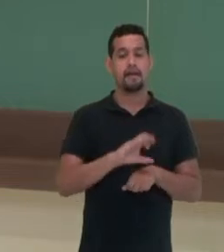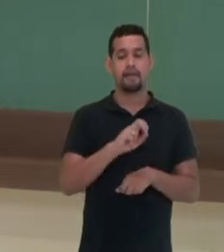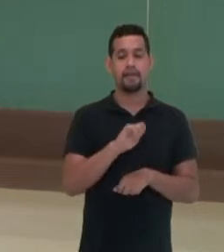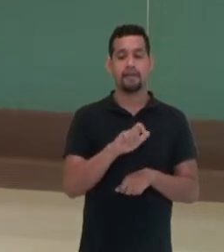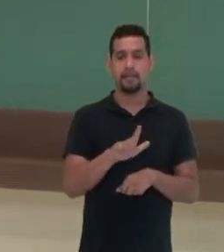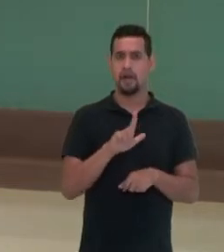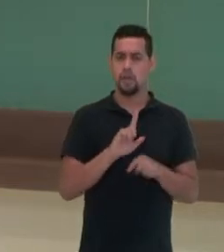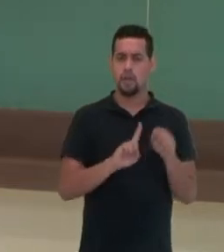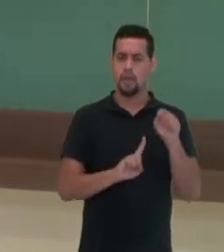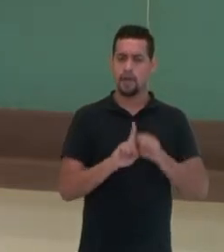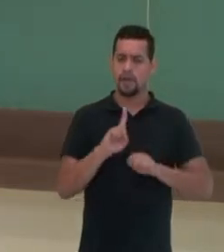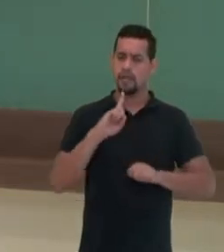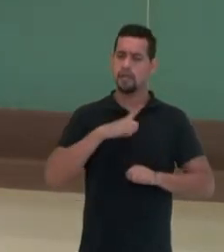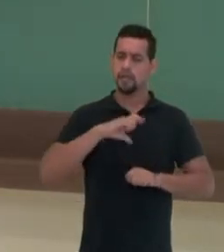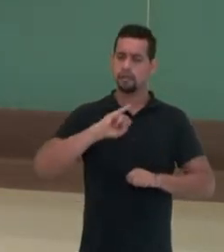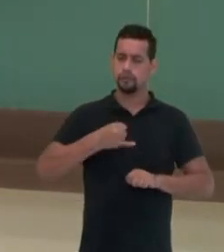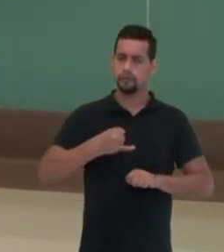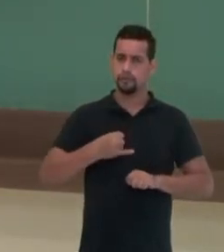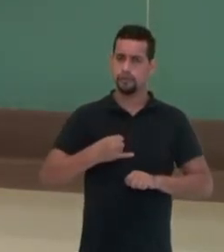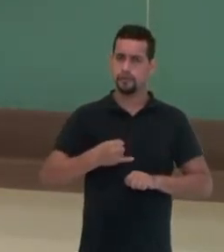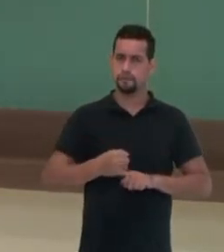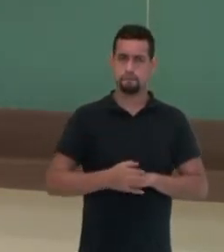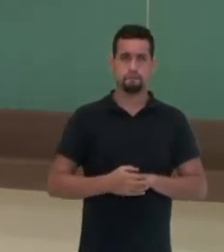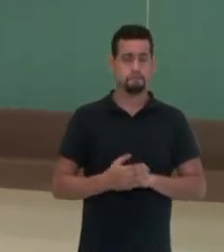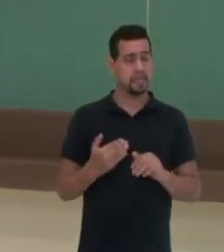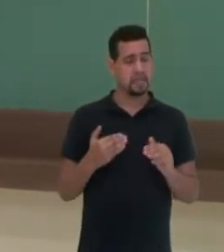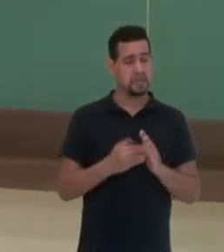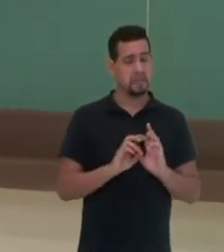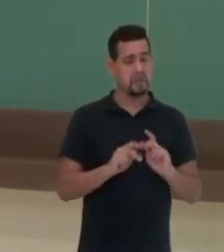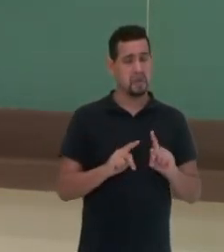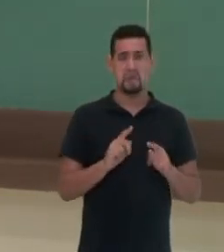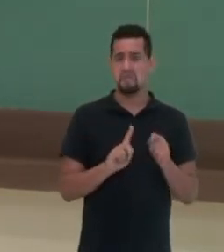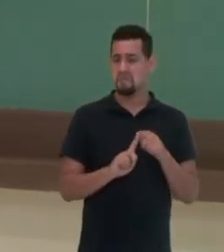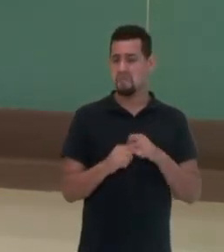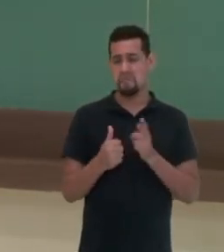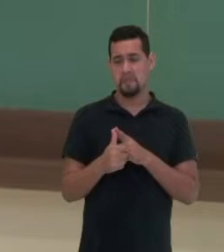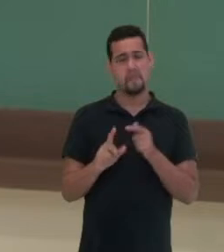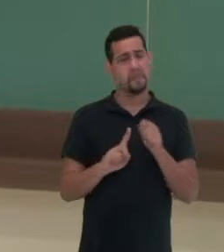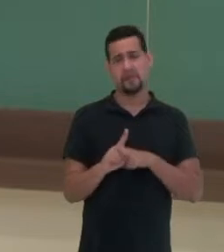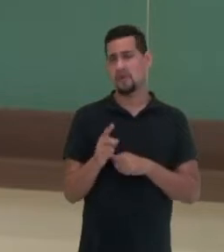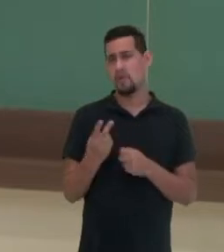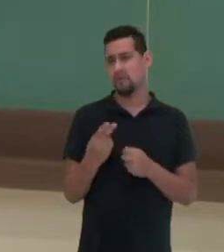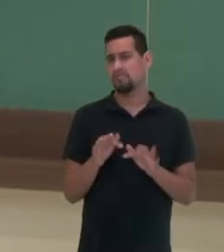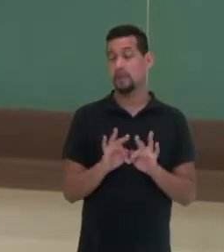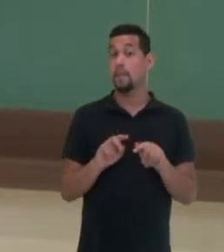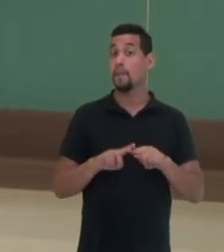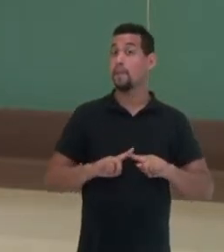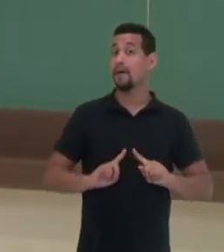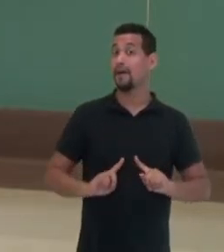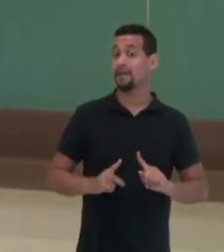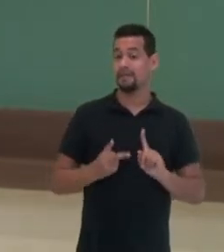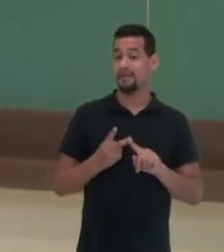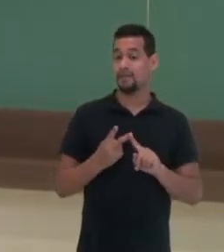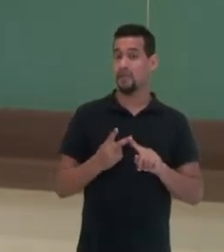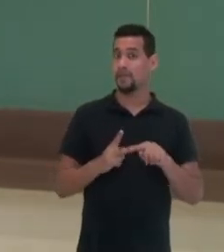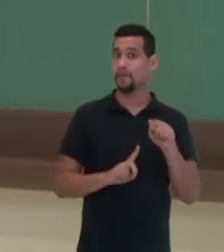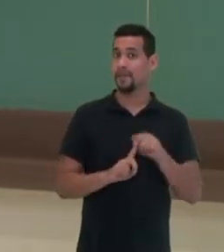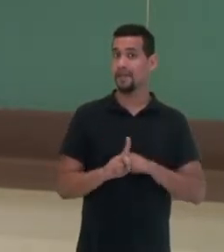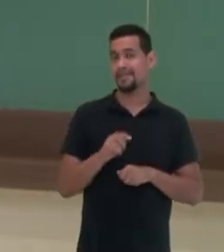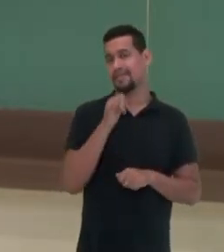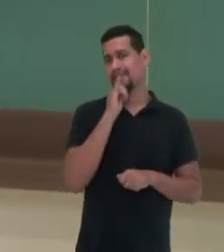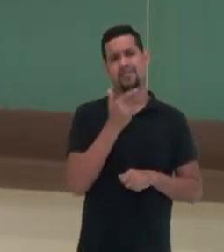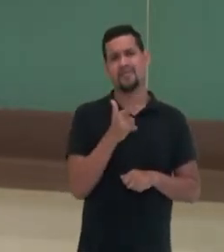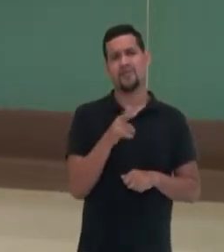capital, passou um mês, gerou um juro, beleza? Até aí, no primeiro mês é igual ao simples. Mas para o segundo mês, eu não